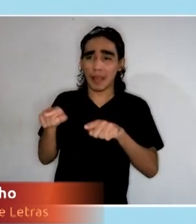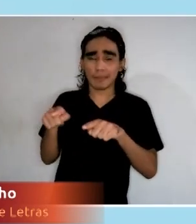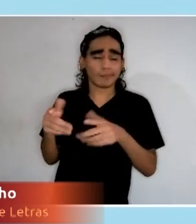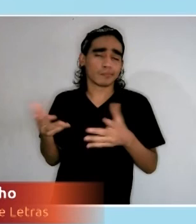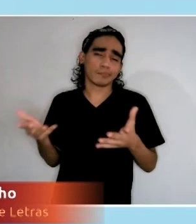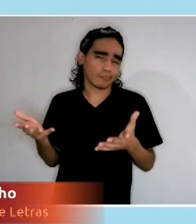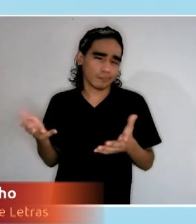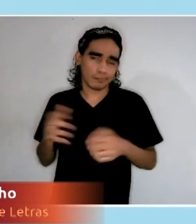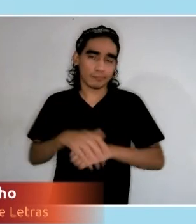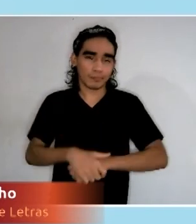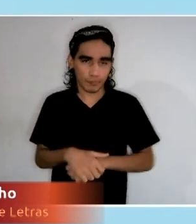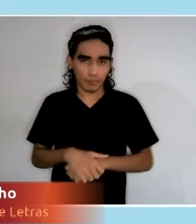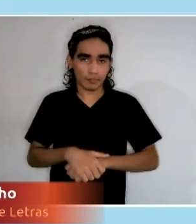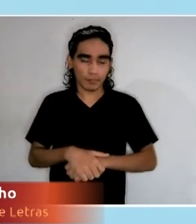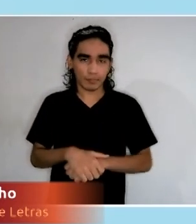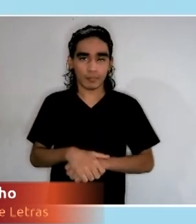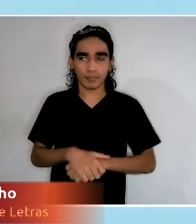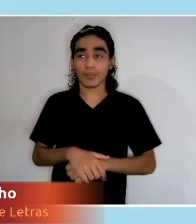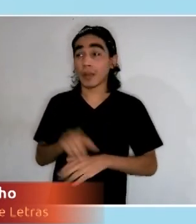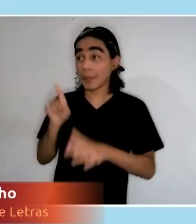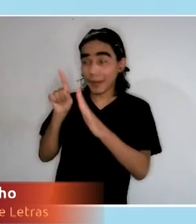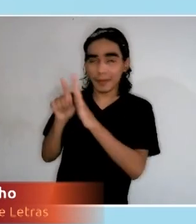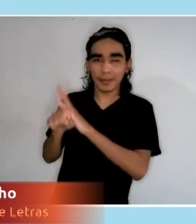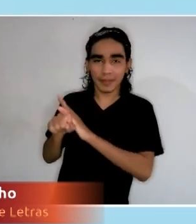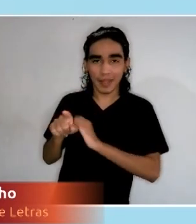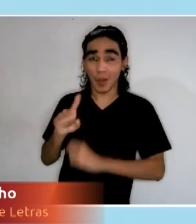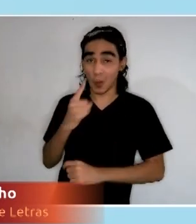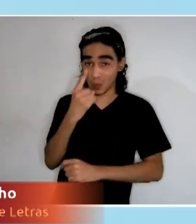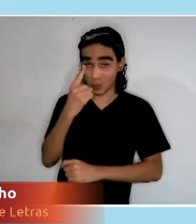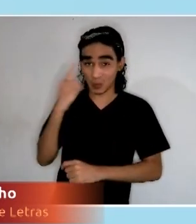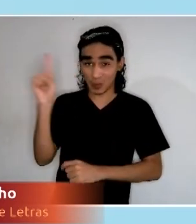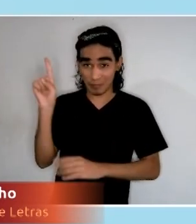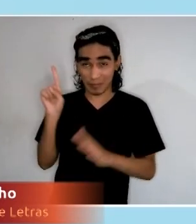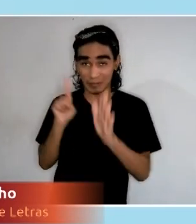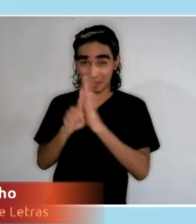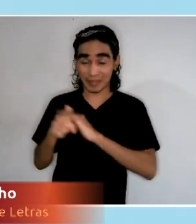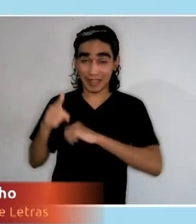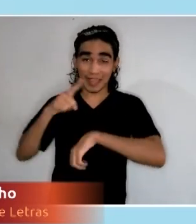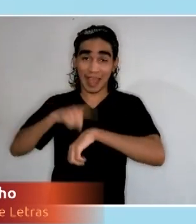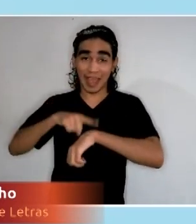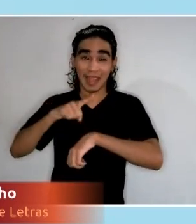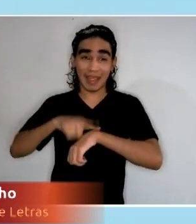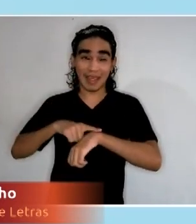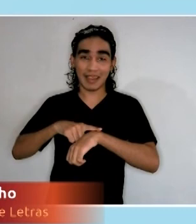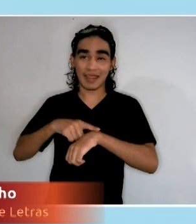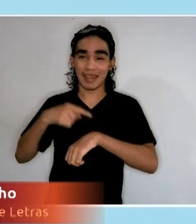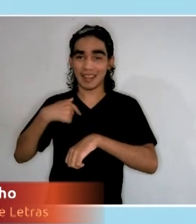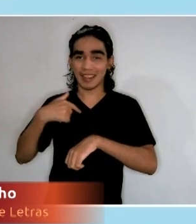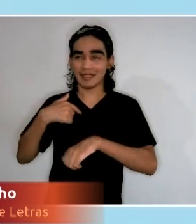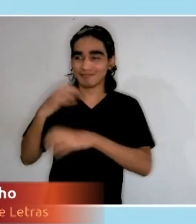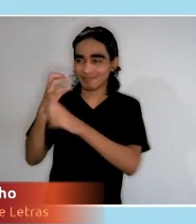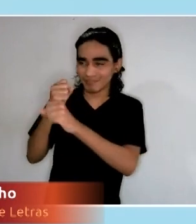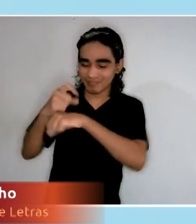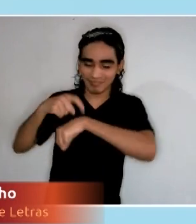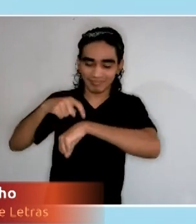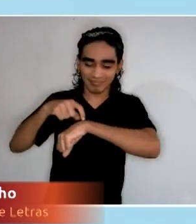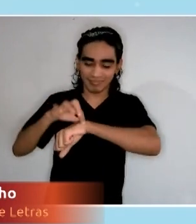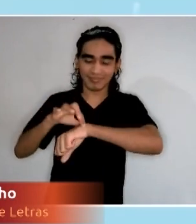questão para você, e acho que vai ser a nossa última questão, acredito, pelo tempo aqui, estou cronometrando o nosso tempo para a gente